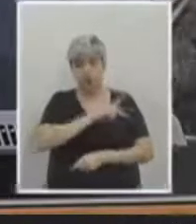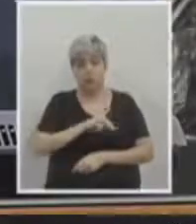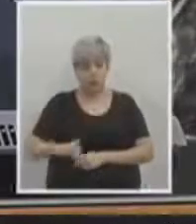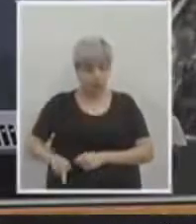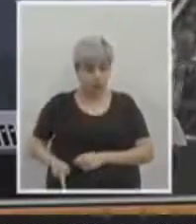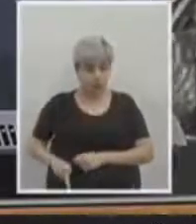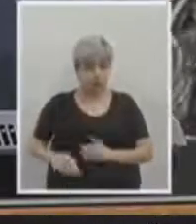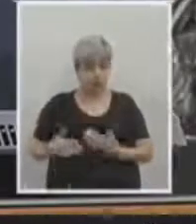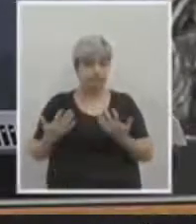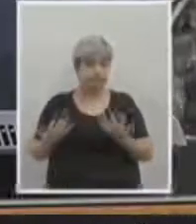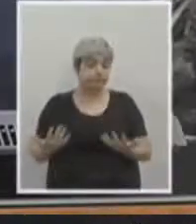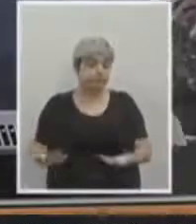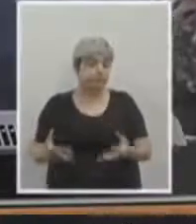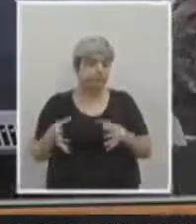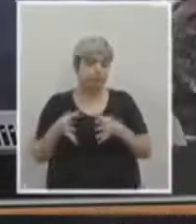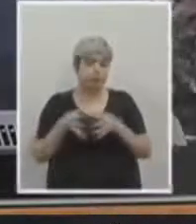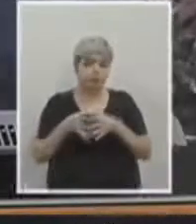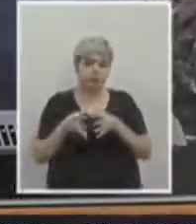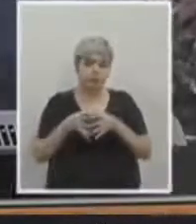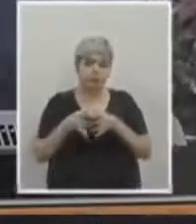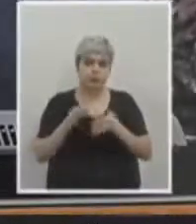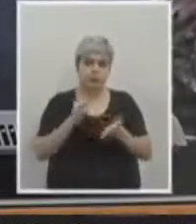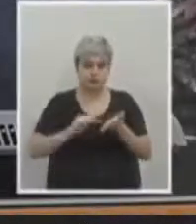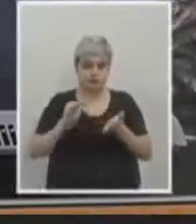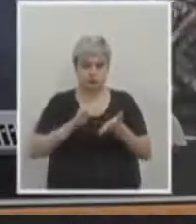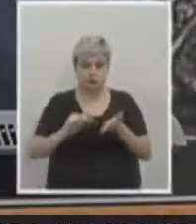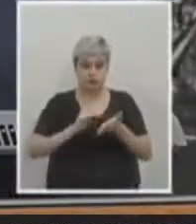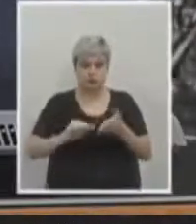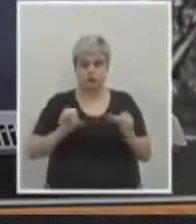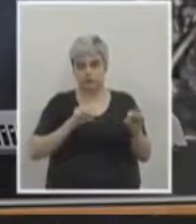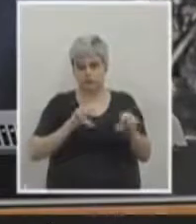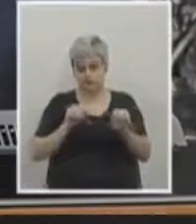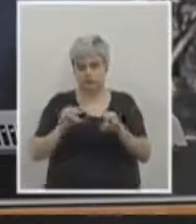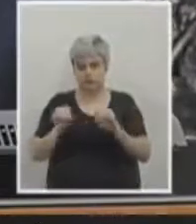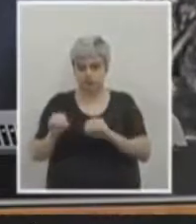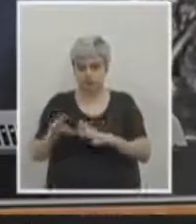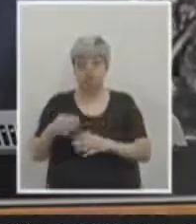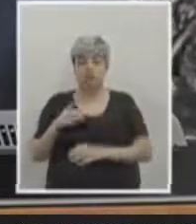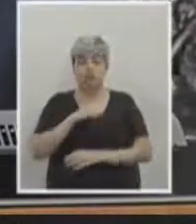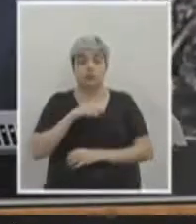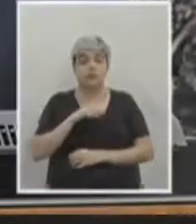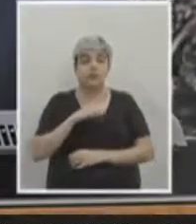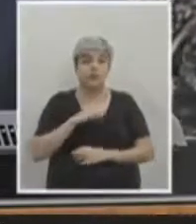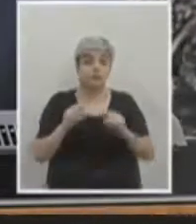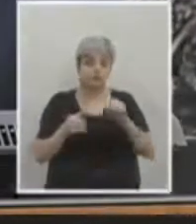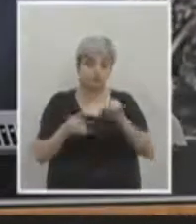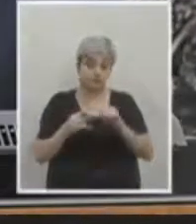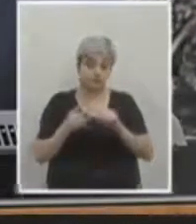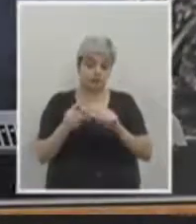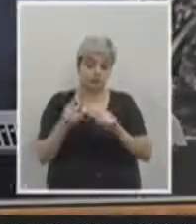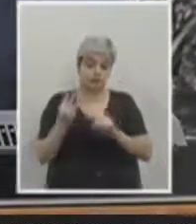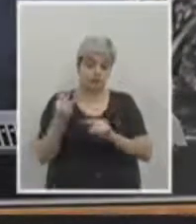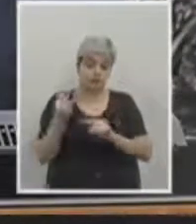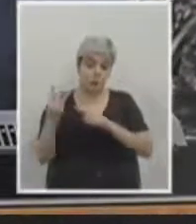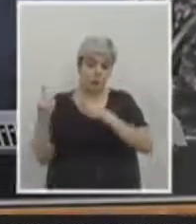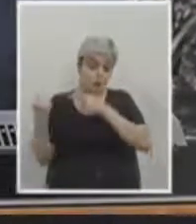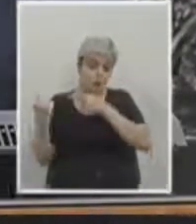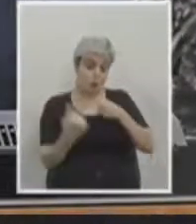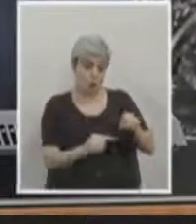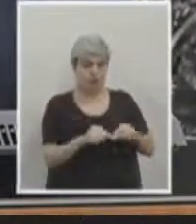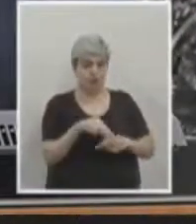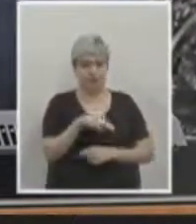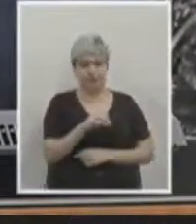para os representantes da Secretaria de Estado da Educação que nós temos três pareceres contrários à nota